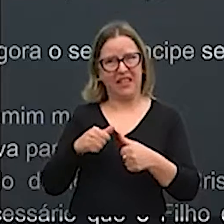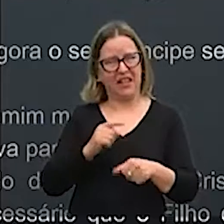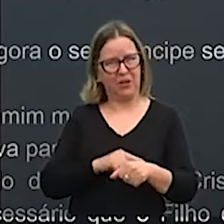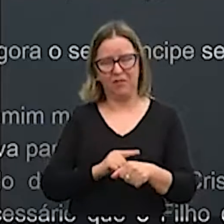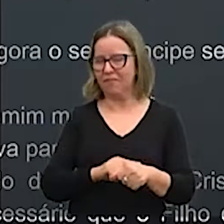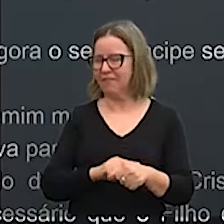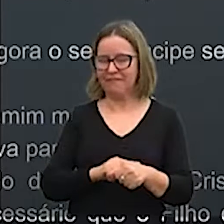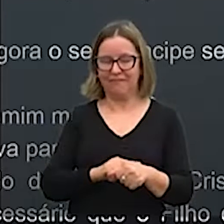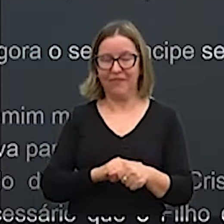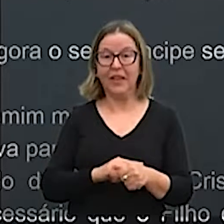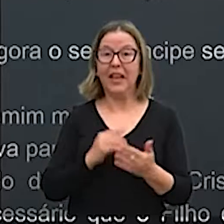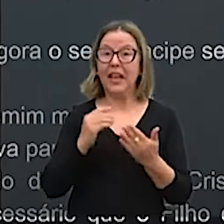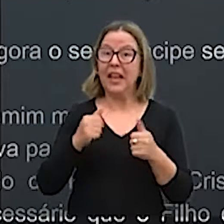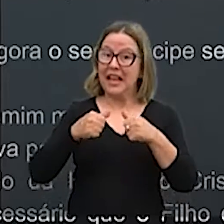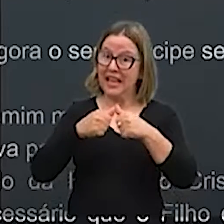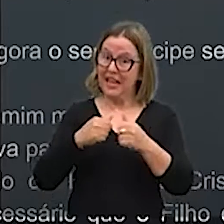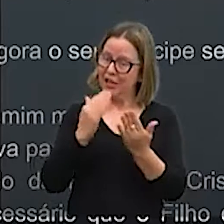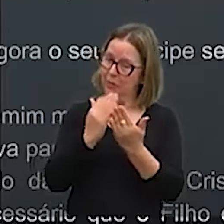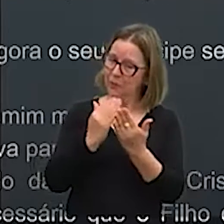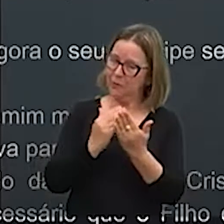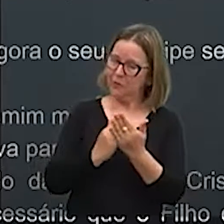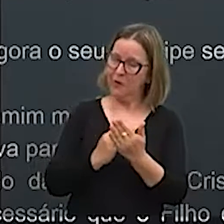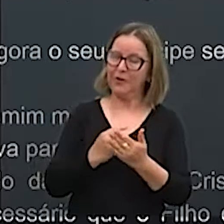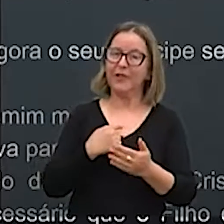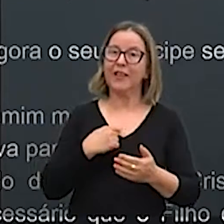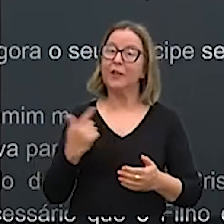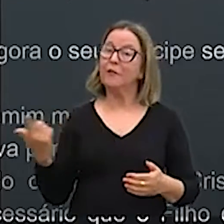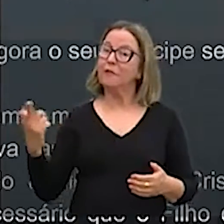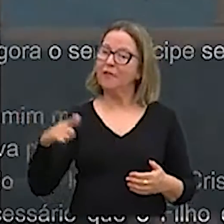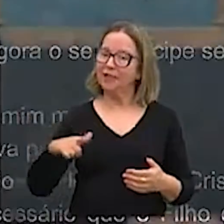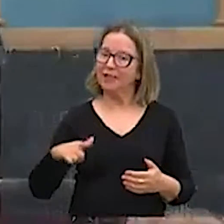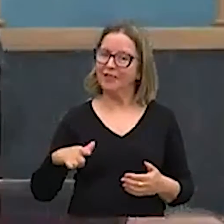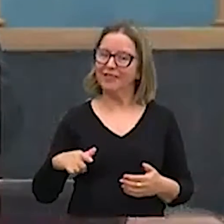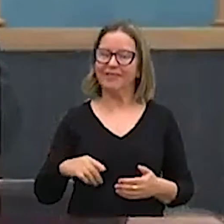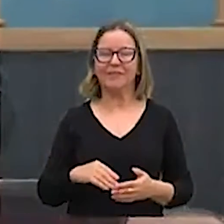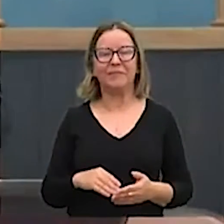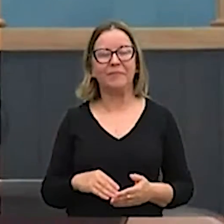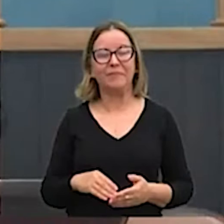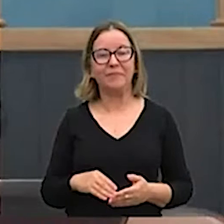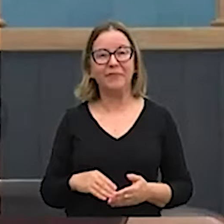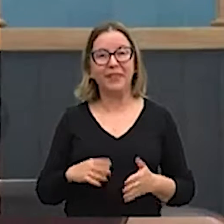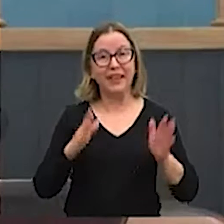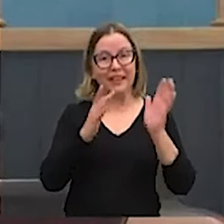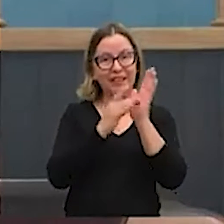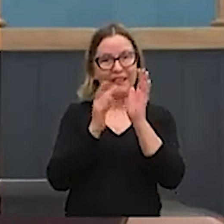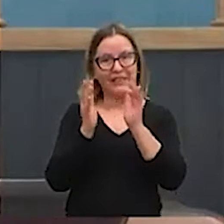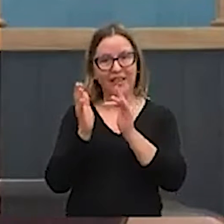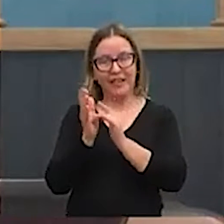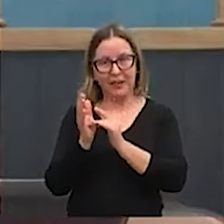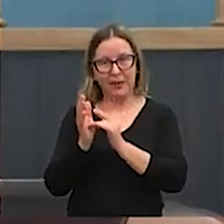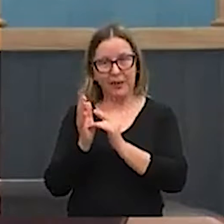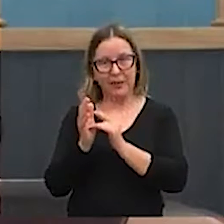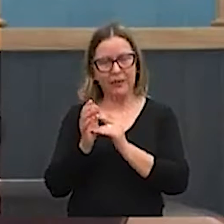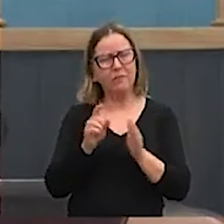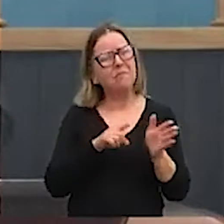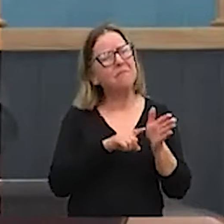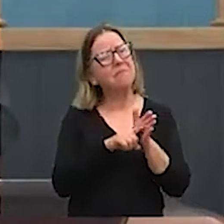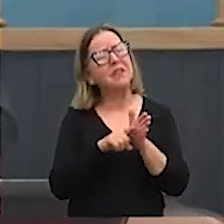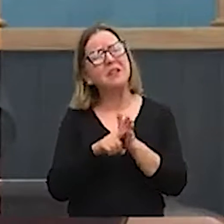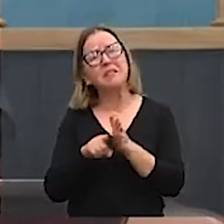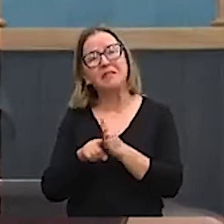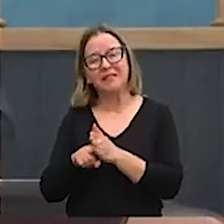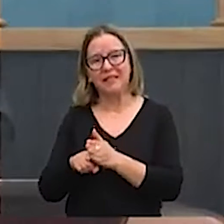com este propósito, vim para esta hora. Aqui nós temos Jesus fazendo umas